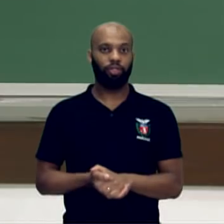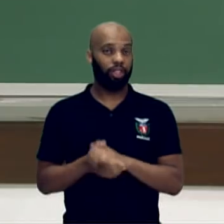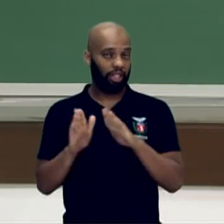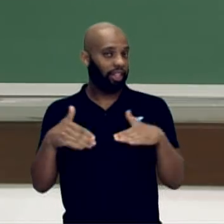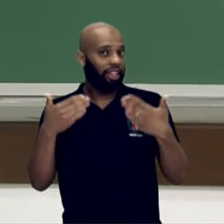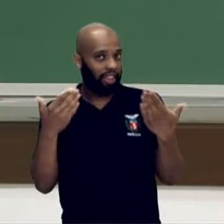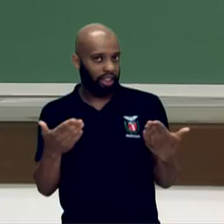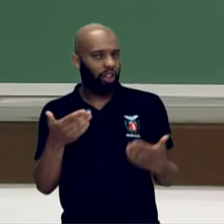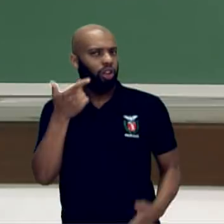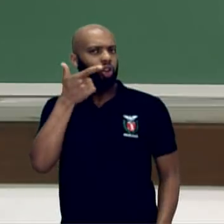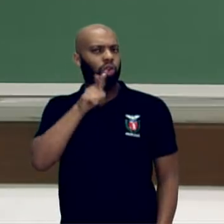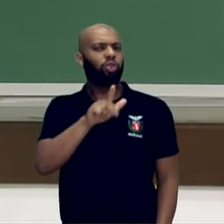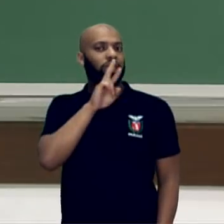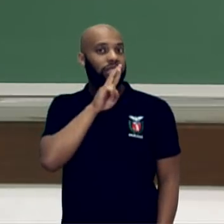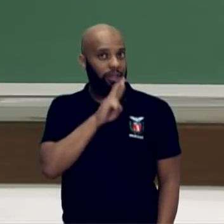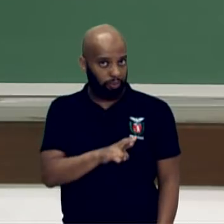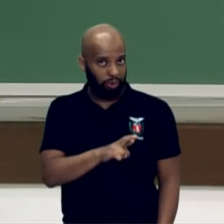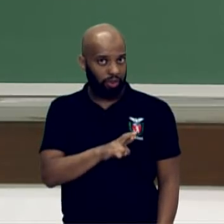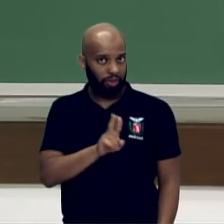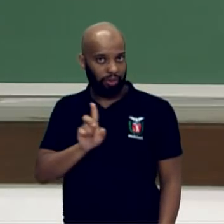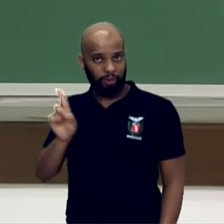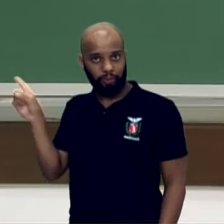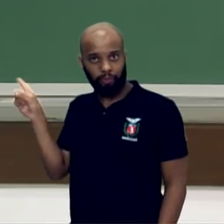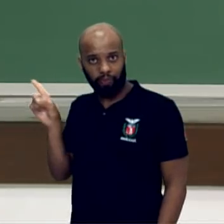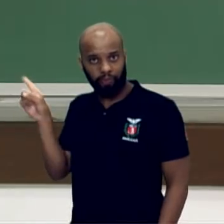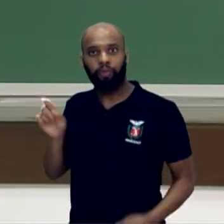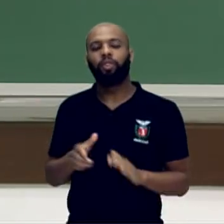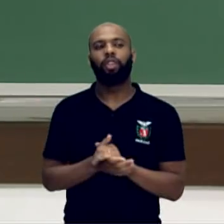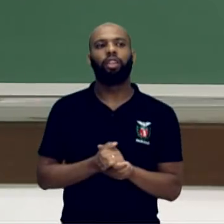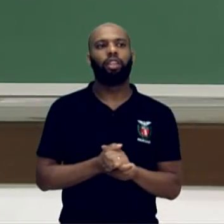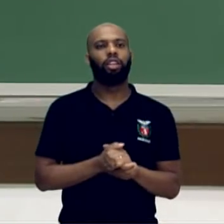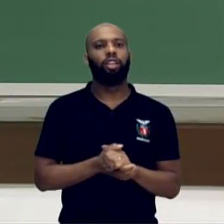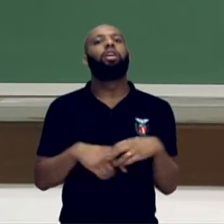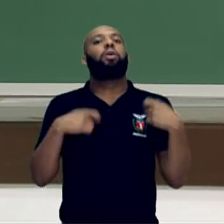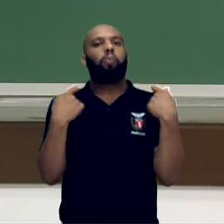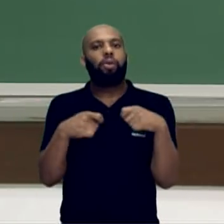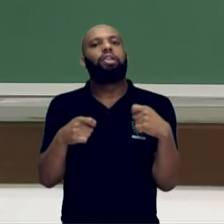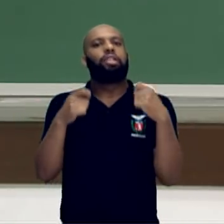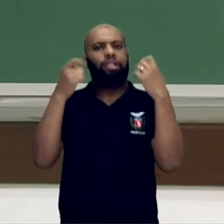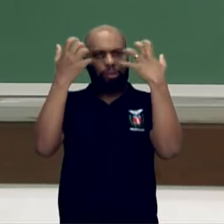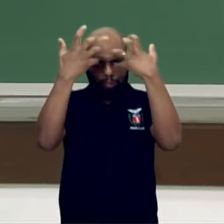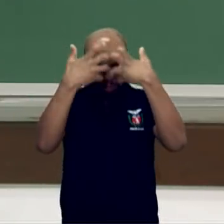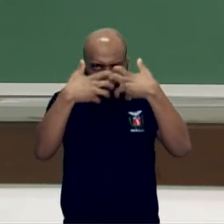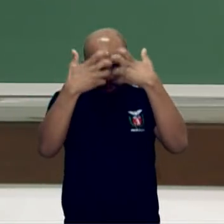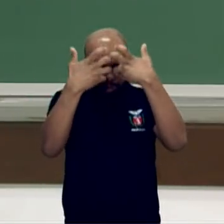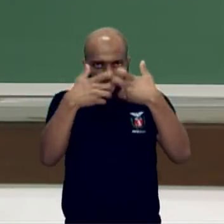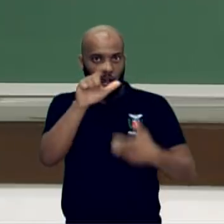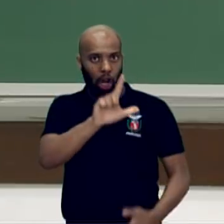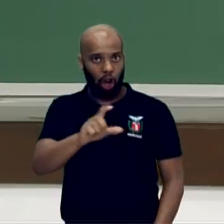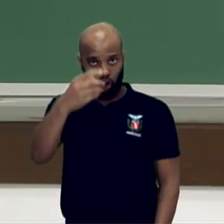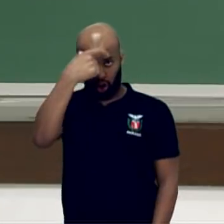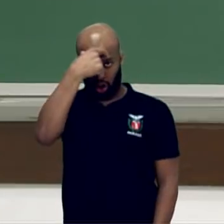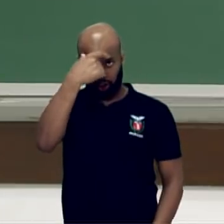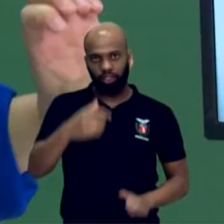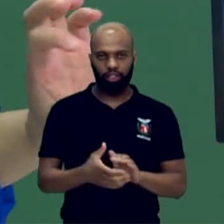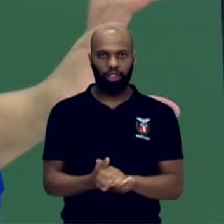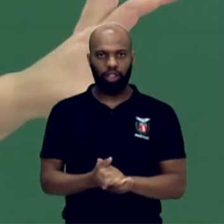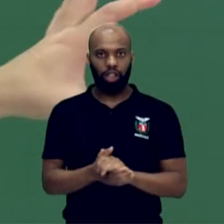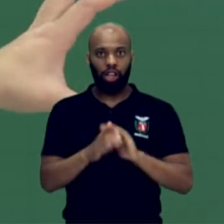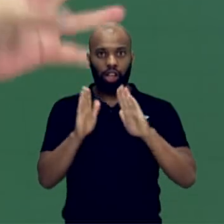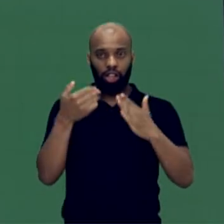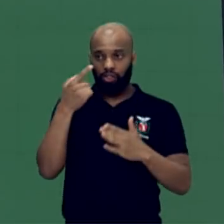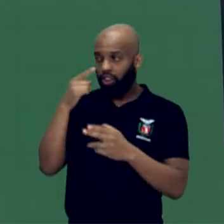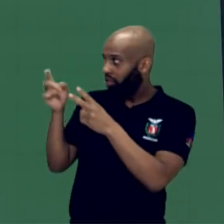E aí, pessoal, conseguiram resolver isso aqui? Ela exige um pouco de raciocínio lógico ali, né? Então, observando aqui o